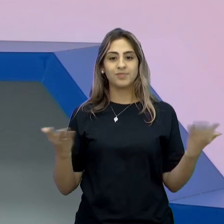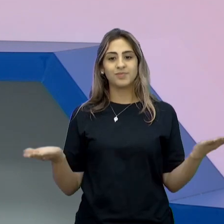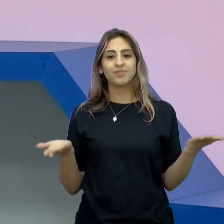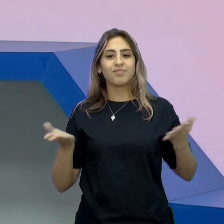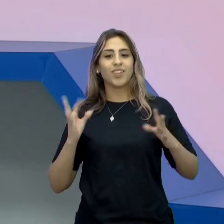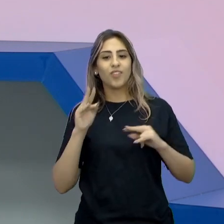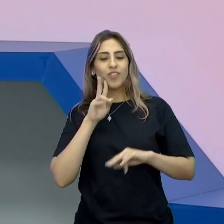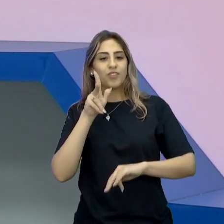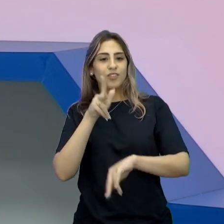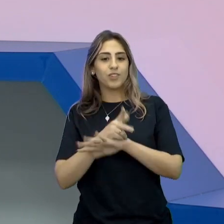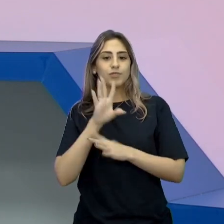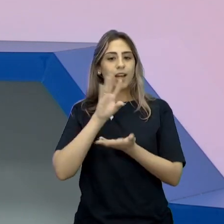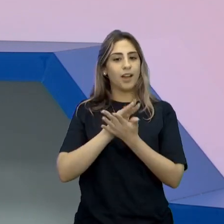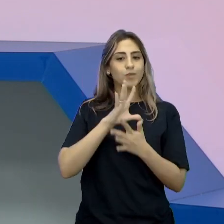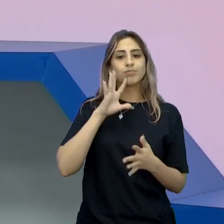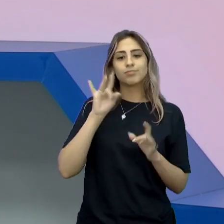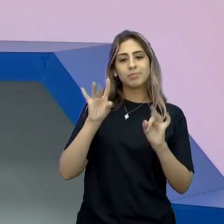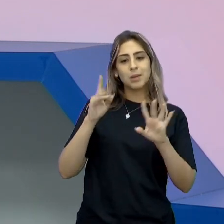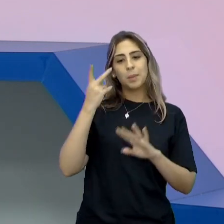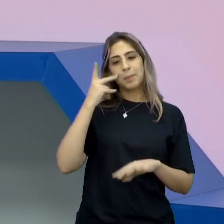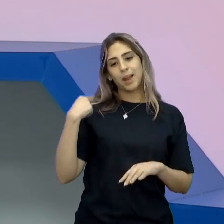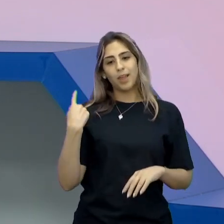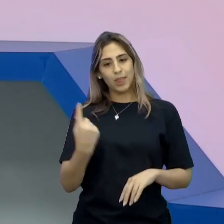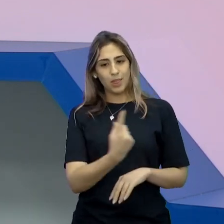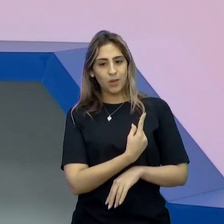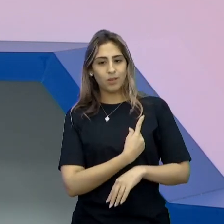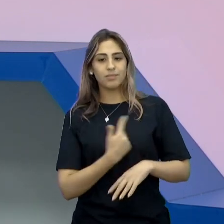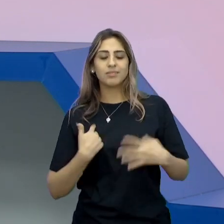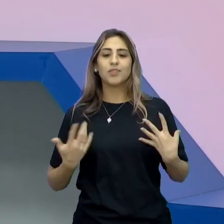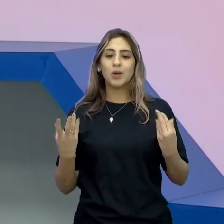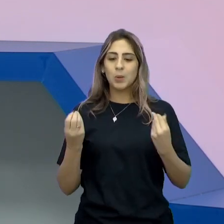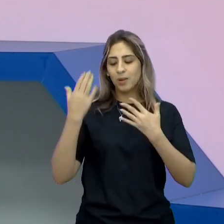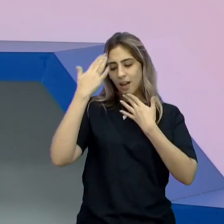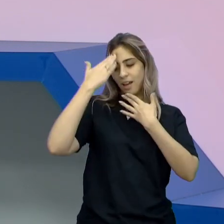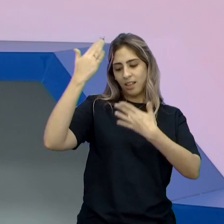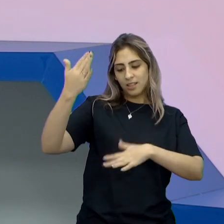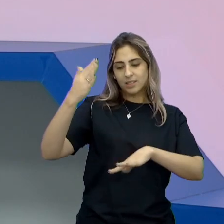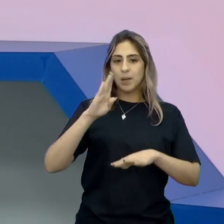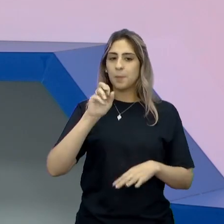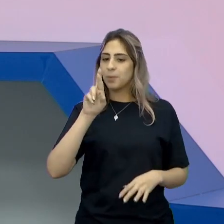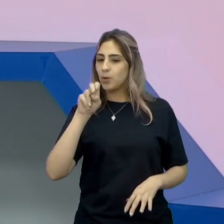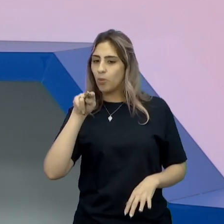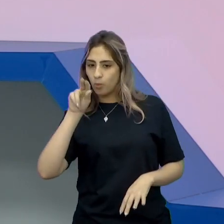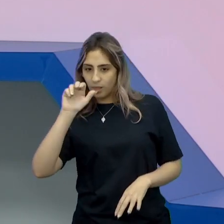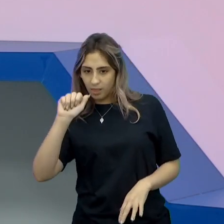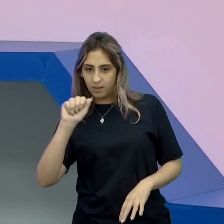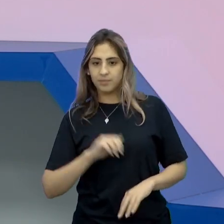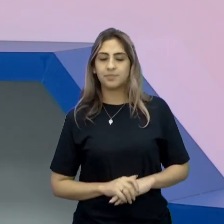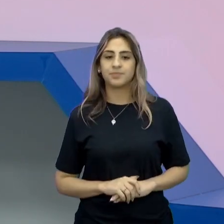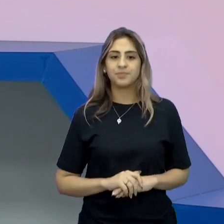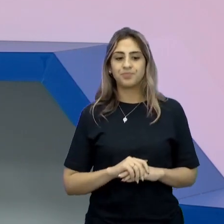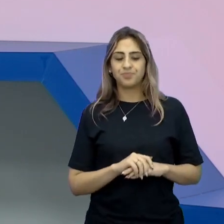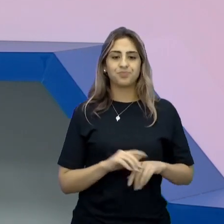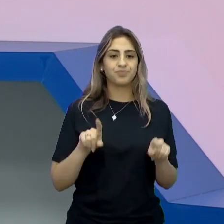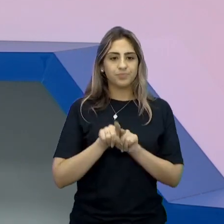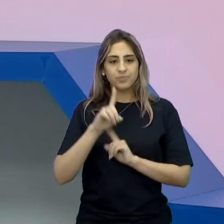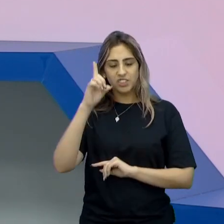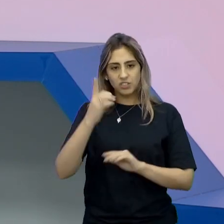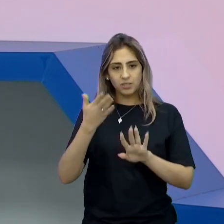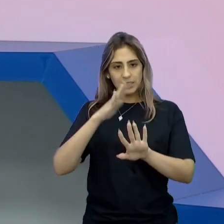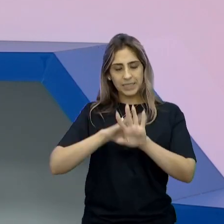Então, um vídeo que foi gravado especialmente pra gente, então eu fico muito agradecida à Bruna e ao